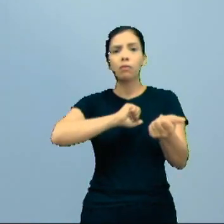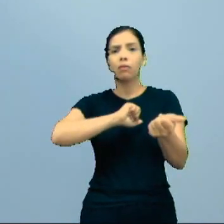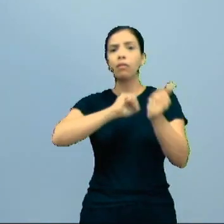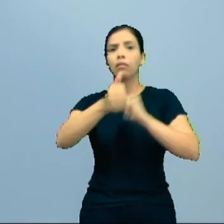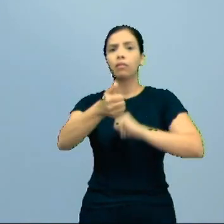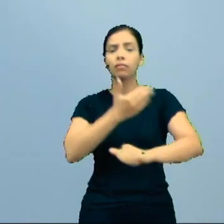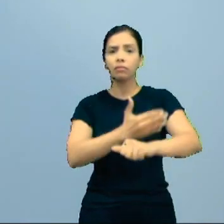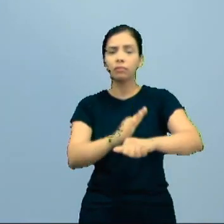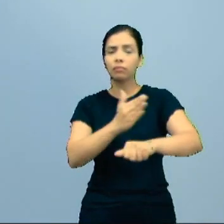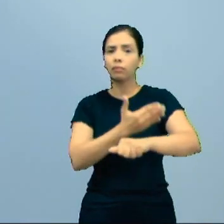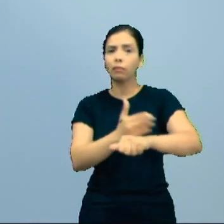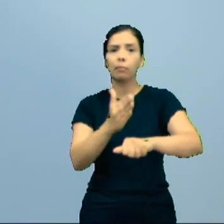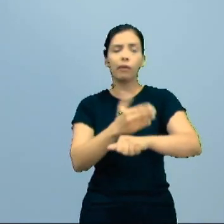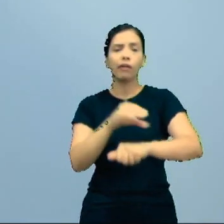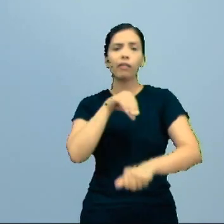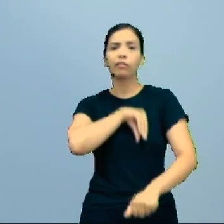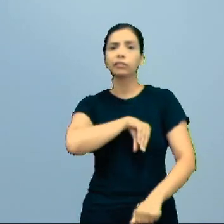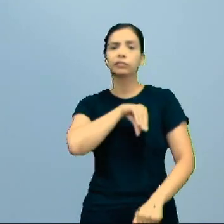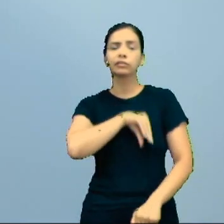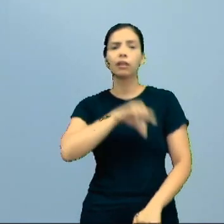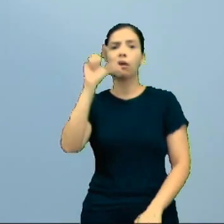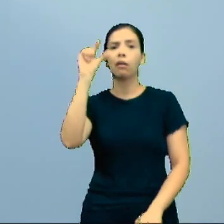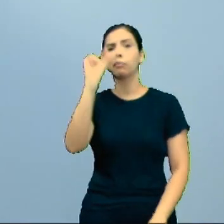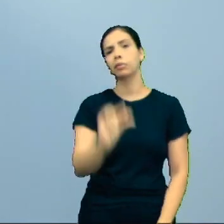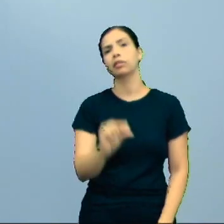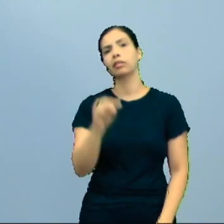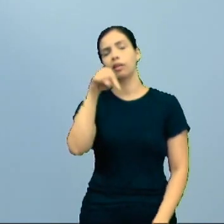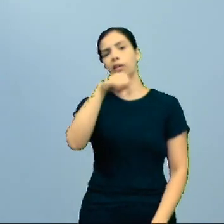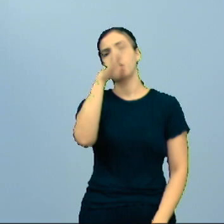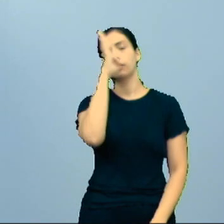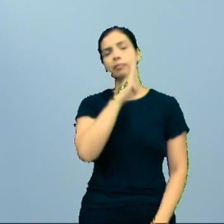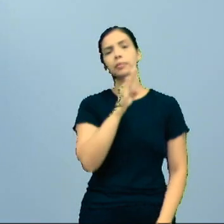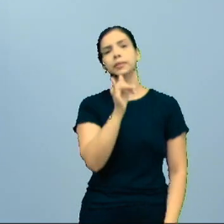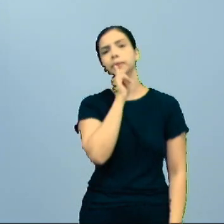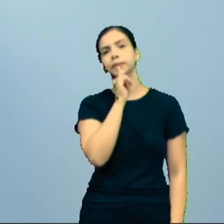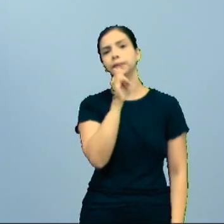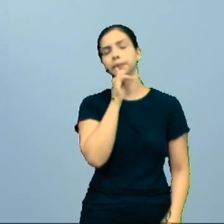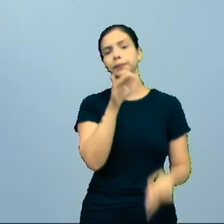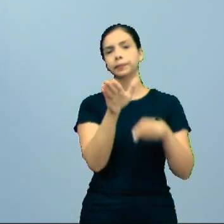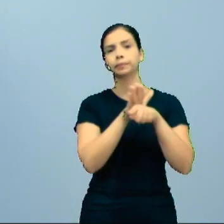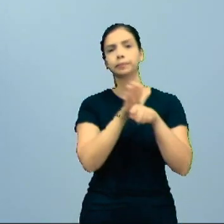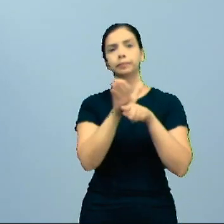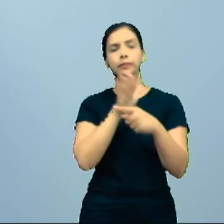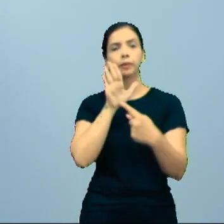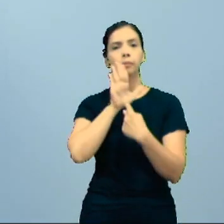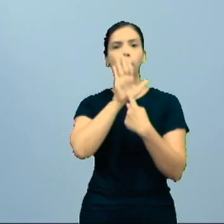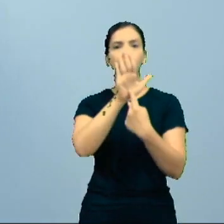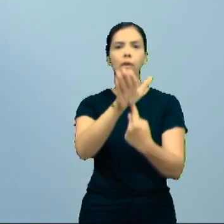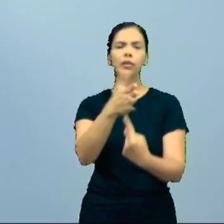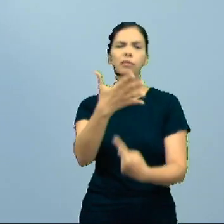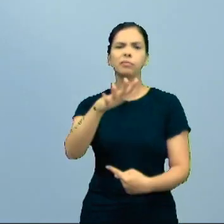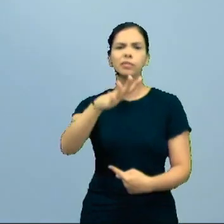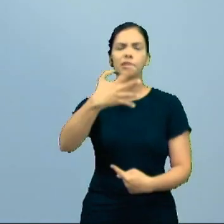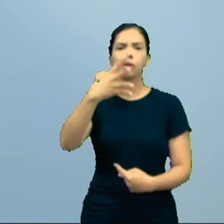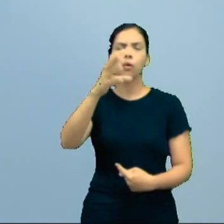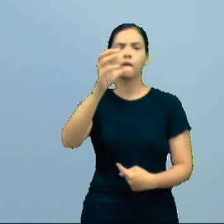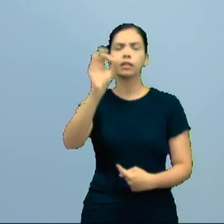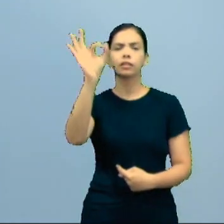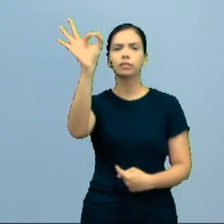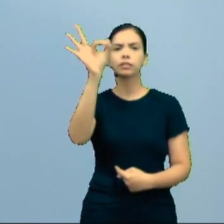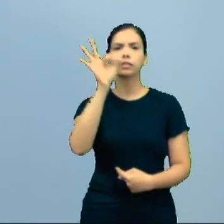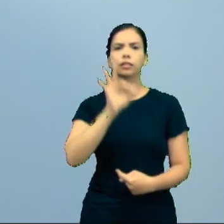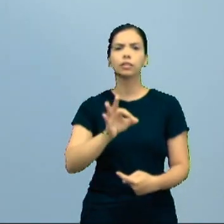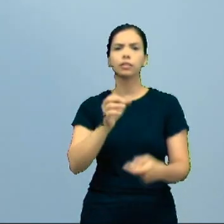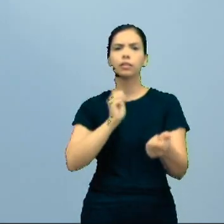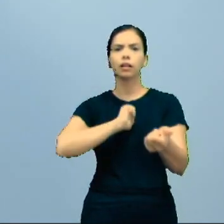recebem salários muito baixos. Aqui no Brasil, por exemplo, pesquisas indicam que cerca de 40% dos atletas